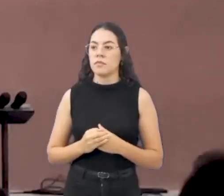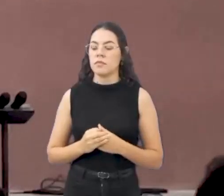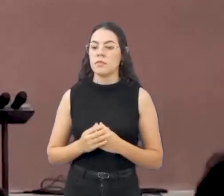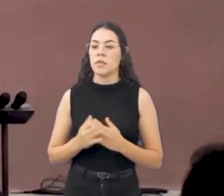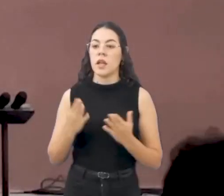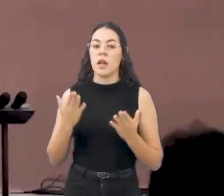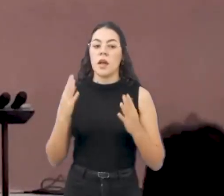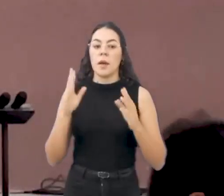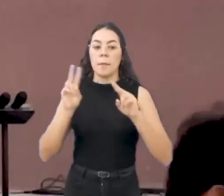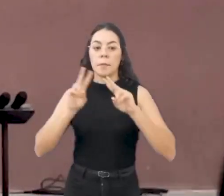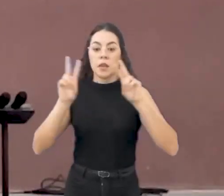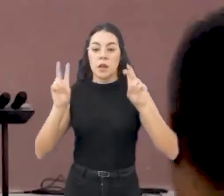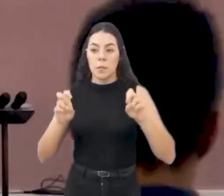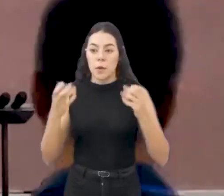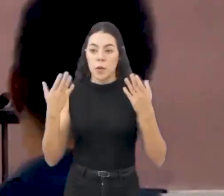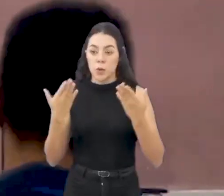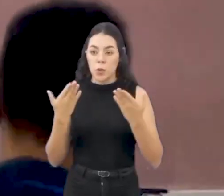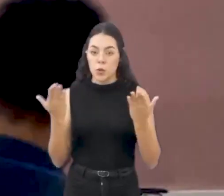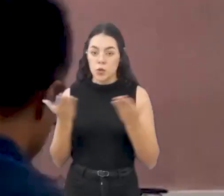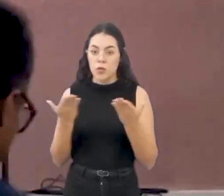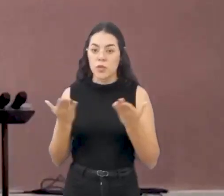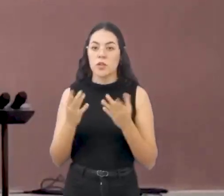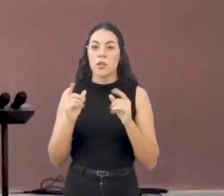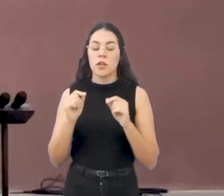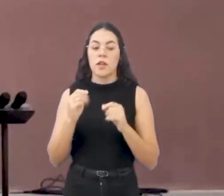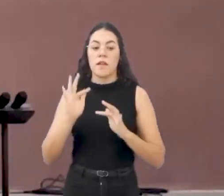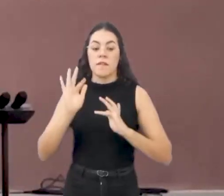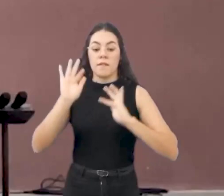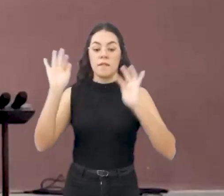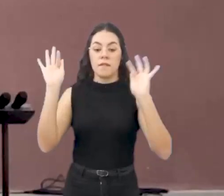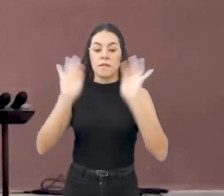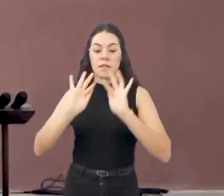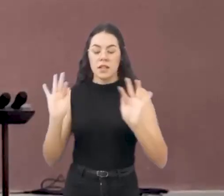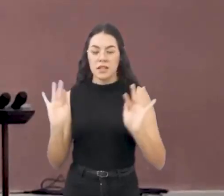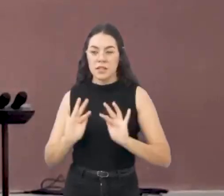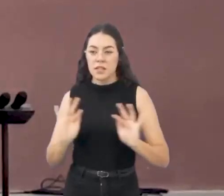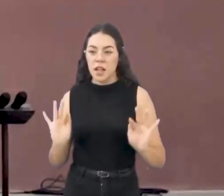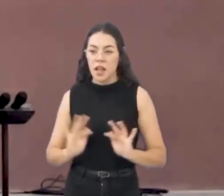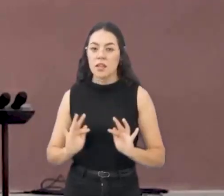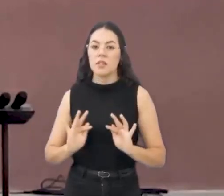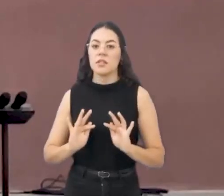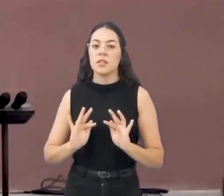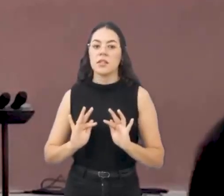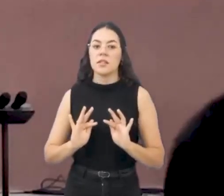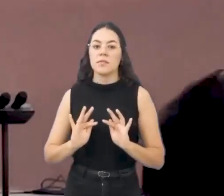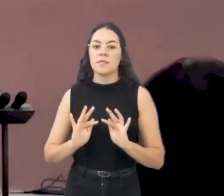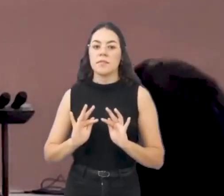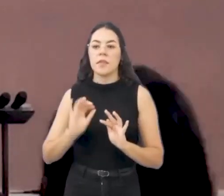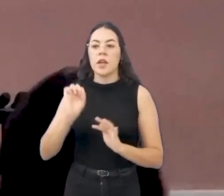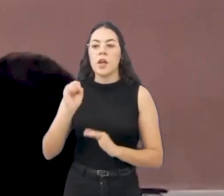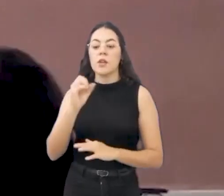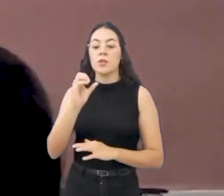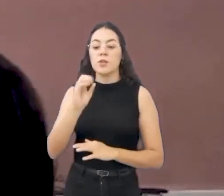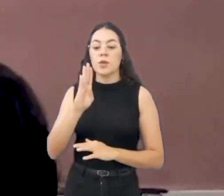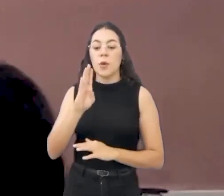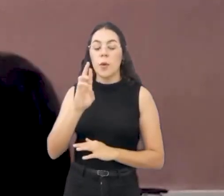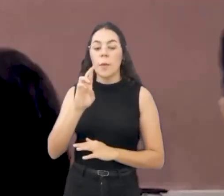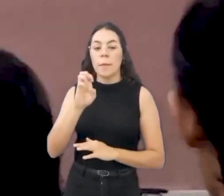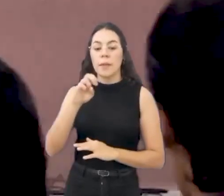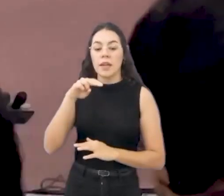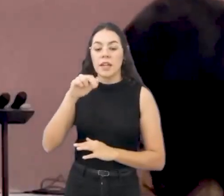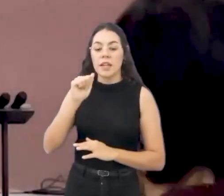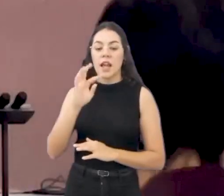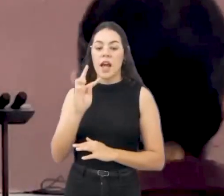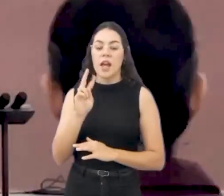Nossa mensagem hoje, o título dela é Uma Felicidade Sobrenatural. Uma